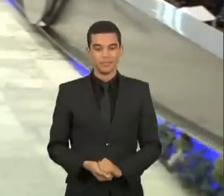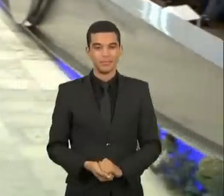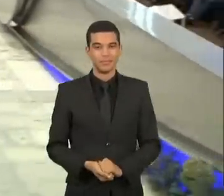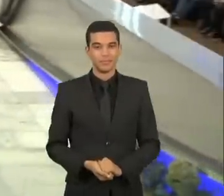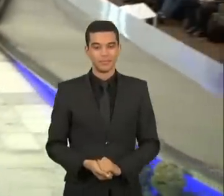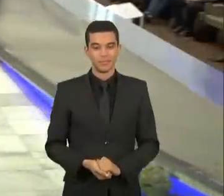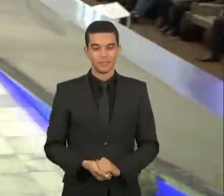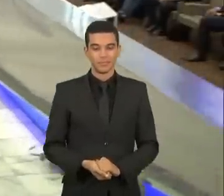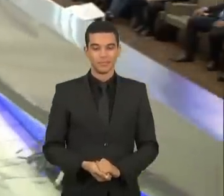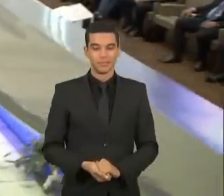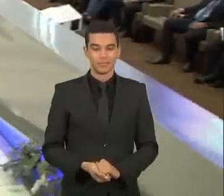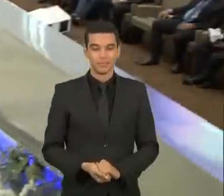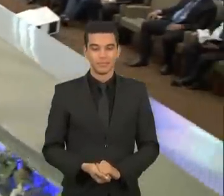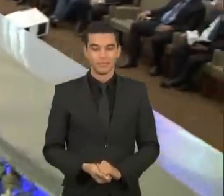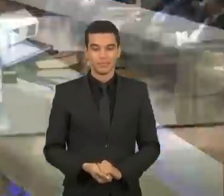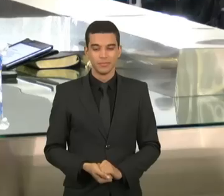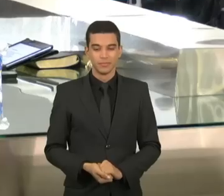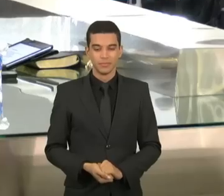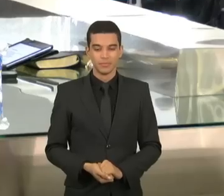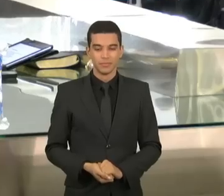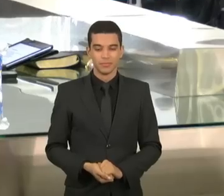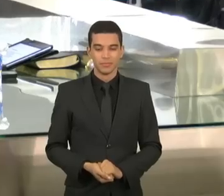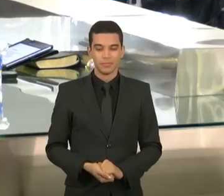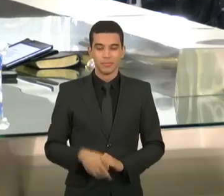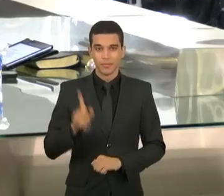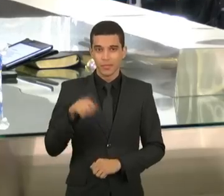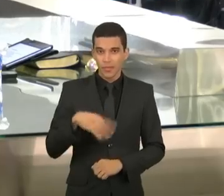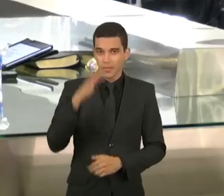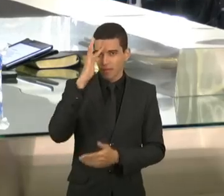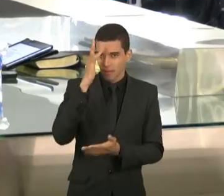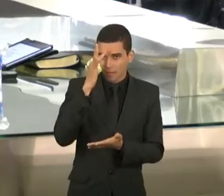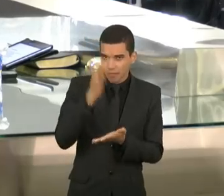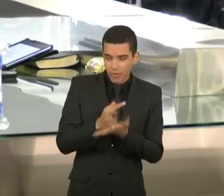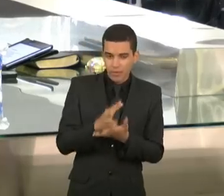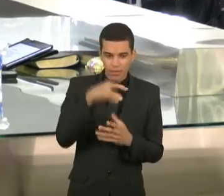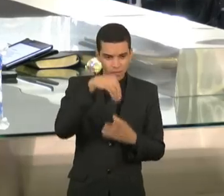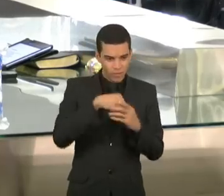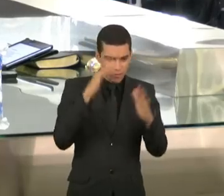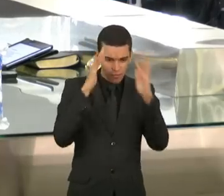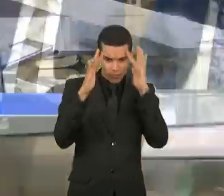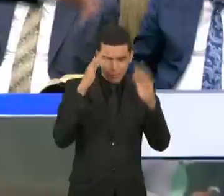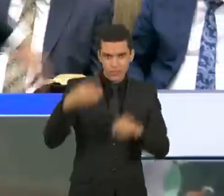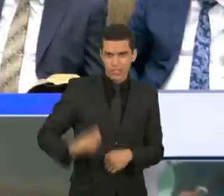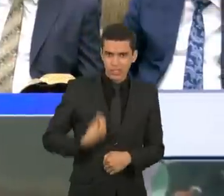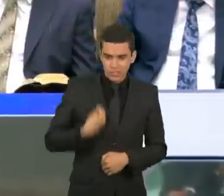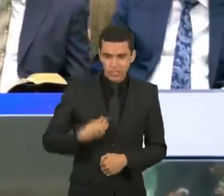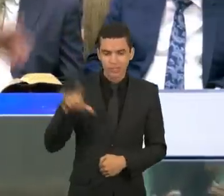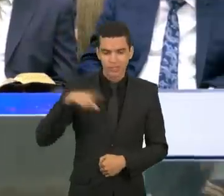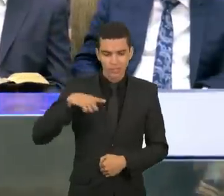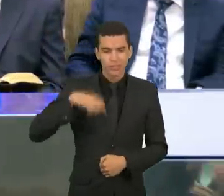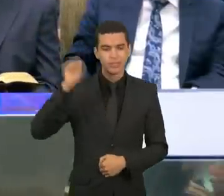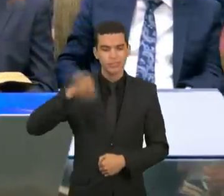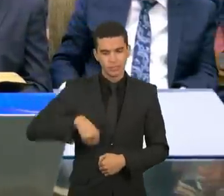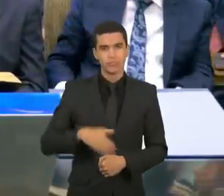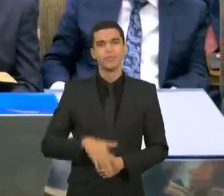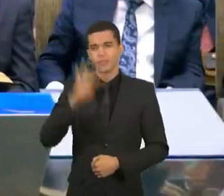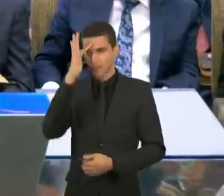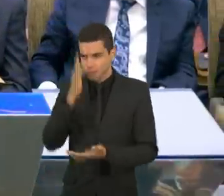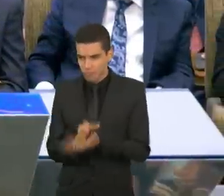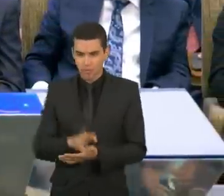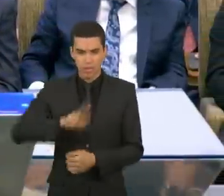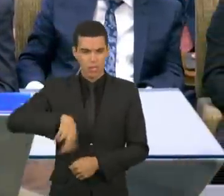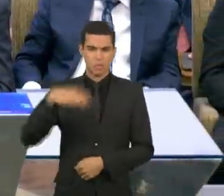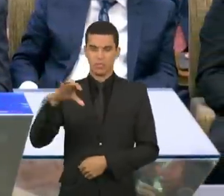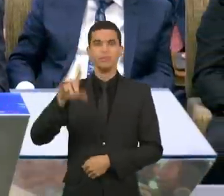Isso é matéria de fé, não é de filosofia. Vamos conversar sobre isso na filosofia? Isso é matéria de fé, não é ciência. Vamos conversar na ciência